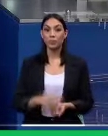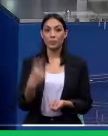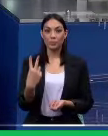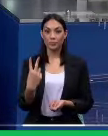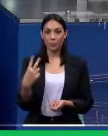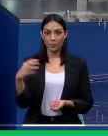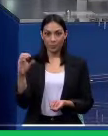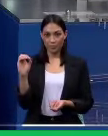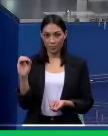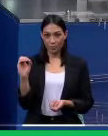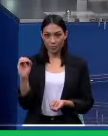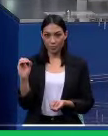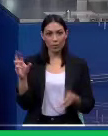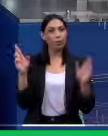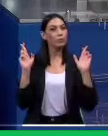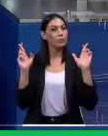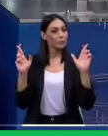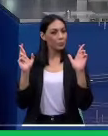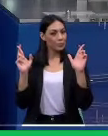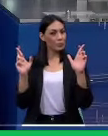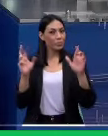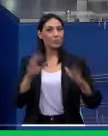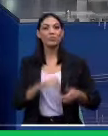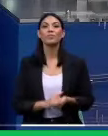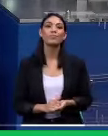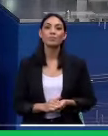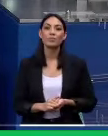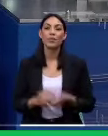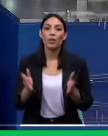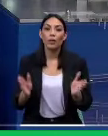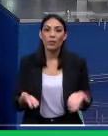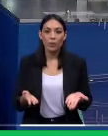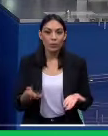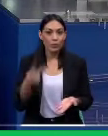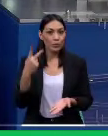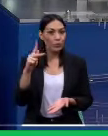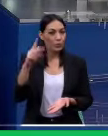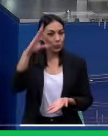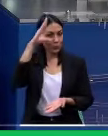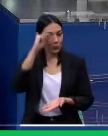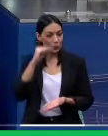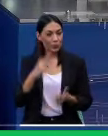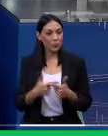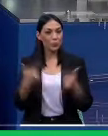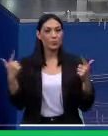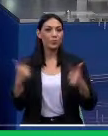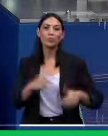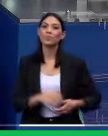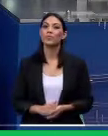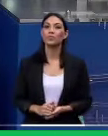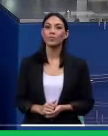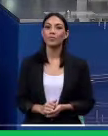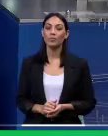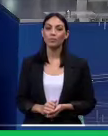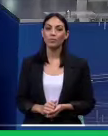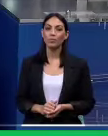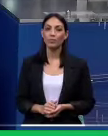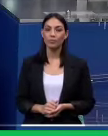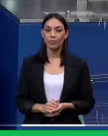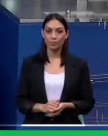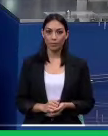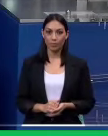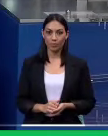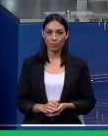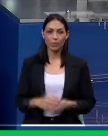20. Cruza os dedos, fica na torcida, quem sabe hoje é a sua noite da sorte. Qual será o nosso